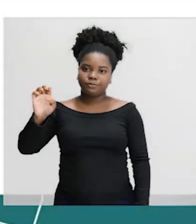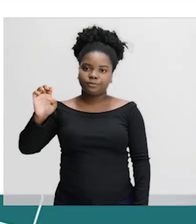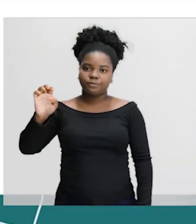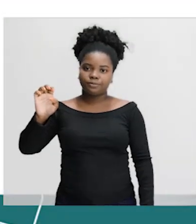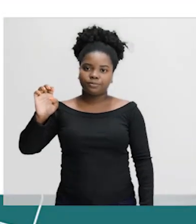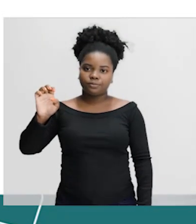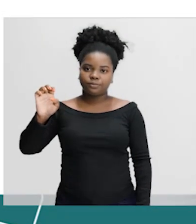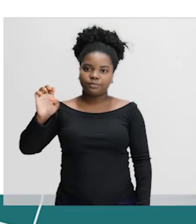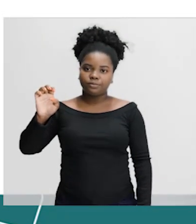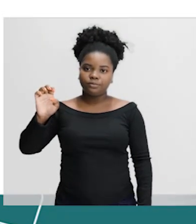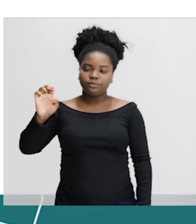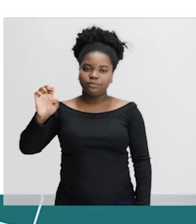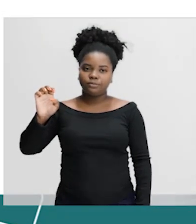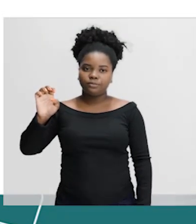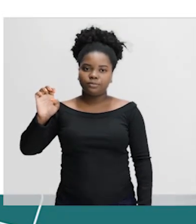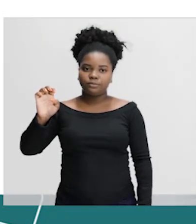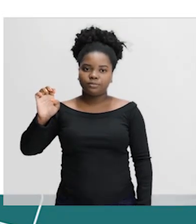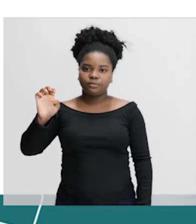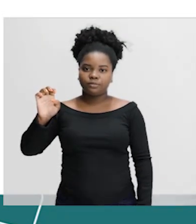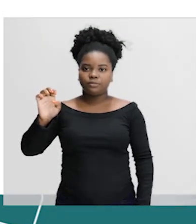Resposta letra E.